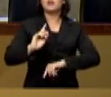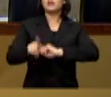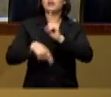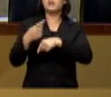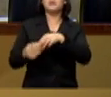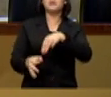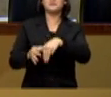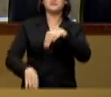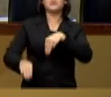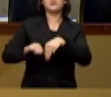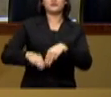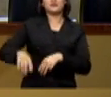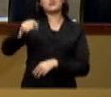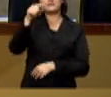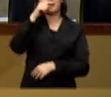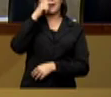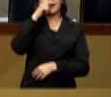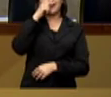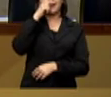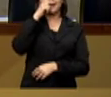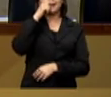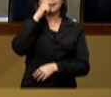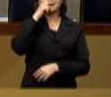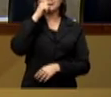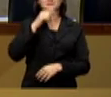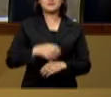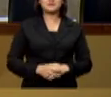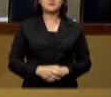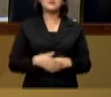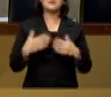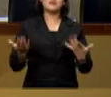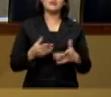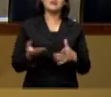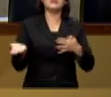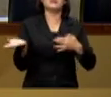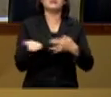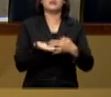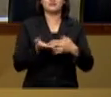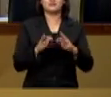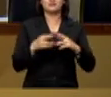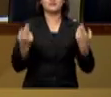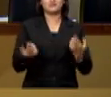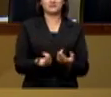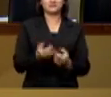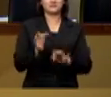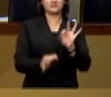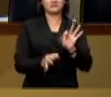para o seu voto. E sucessivamente. Está suspensa a sessão. Muito obrigado.